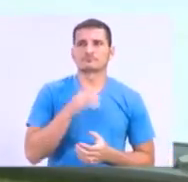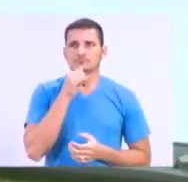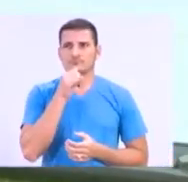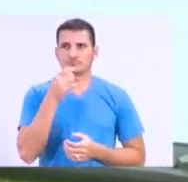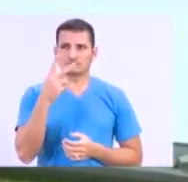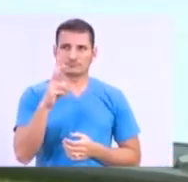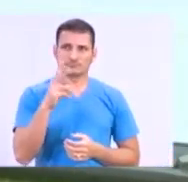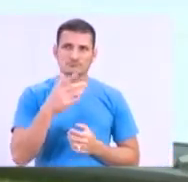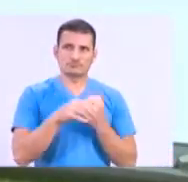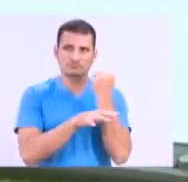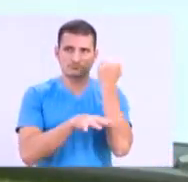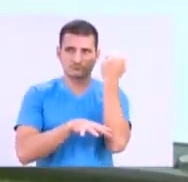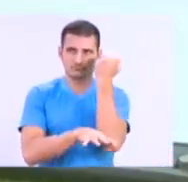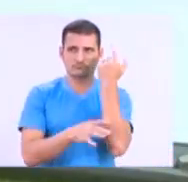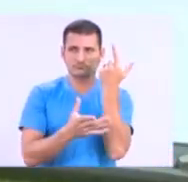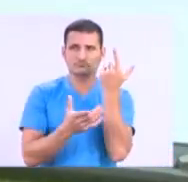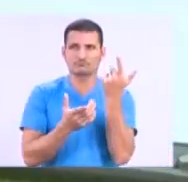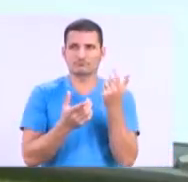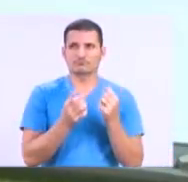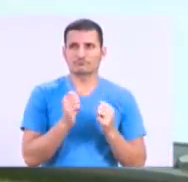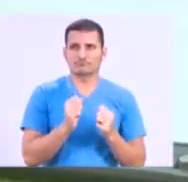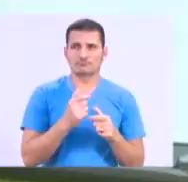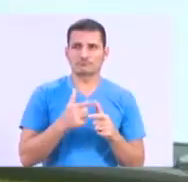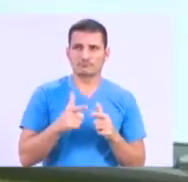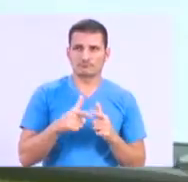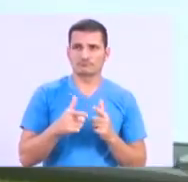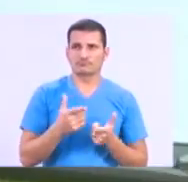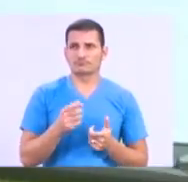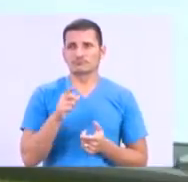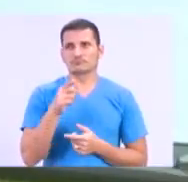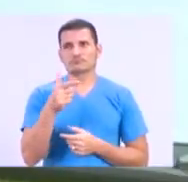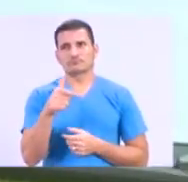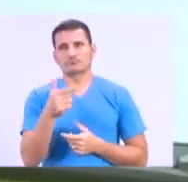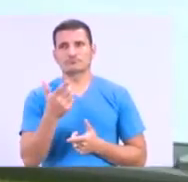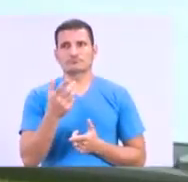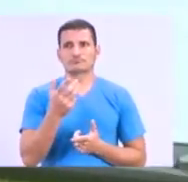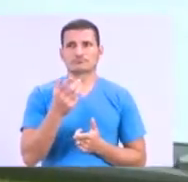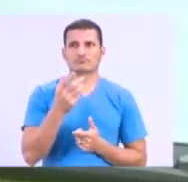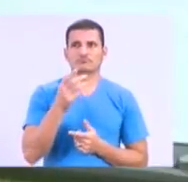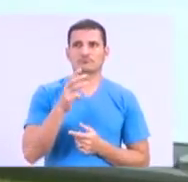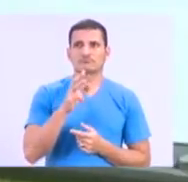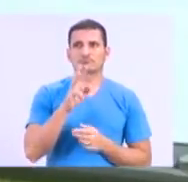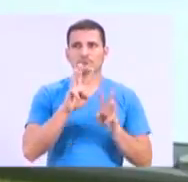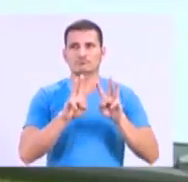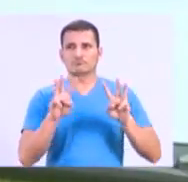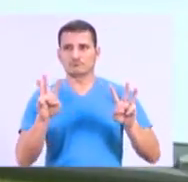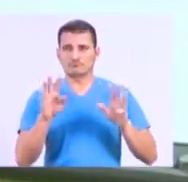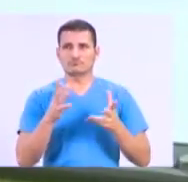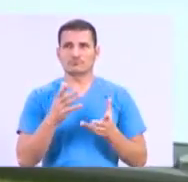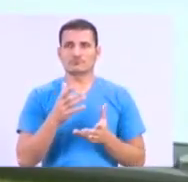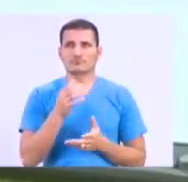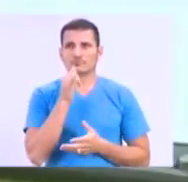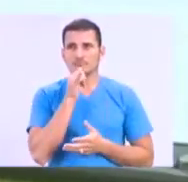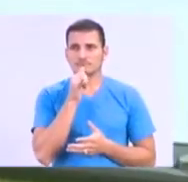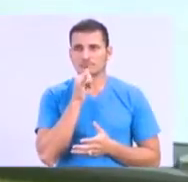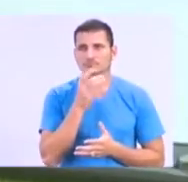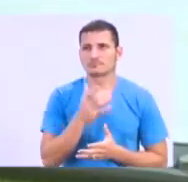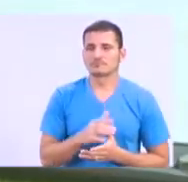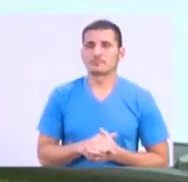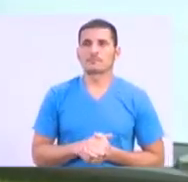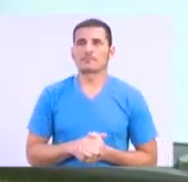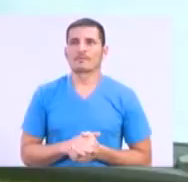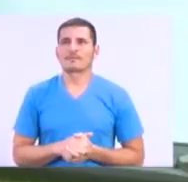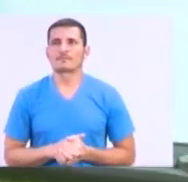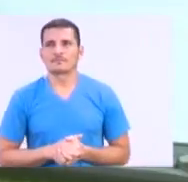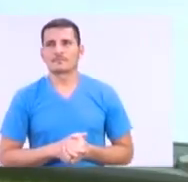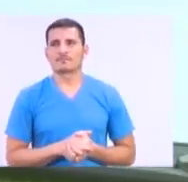não vai subir e provavelmente você não vai ter as páginas processadas. Um exemplo bem clássico que a gente tem aí